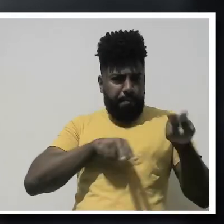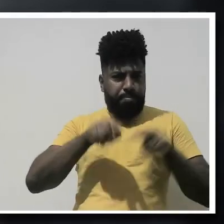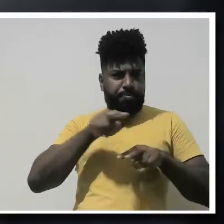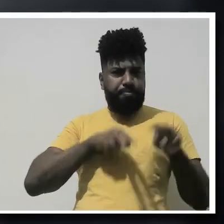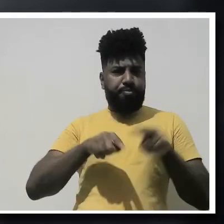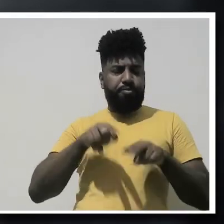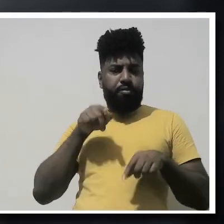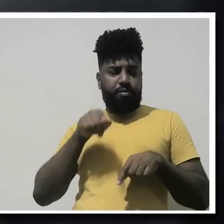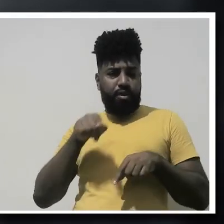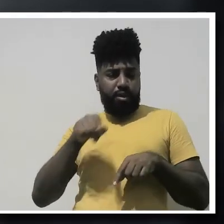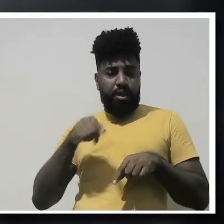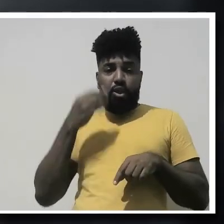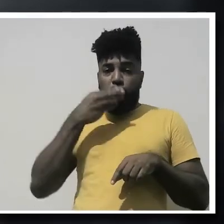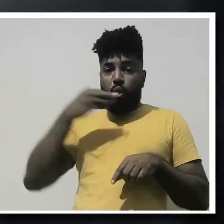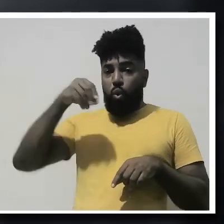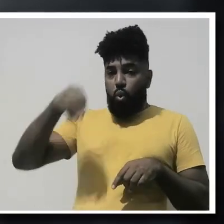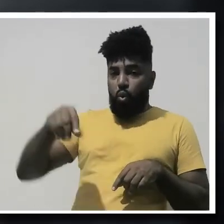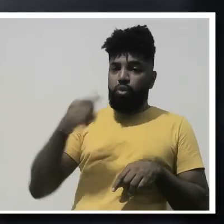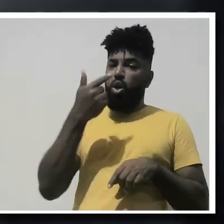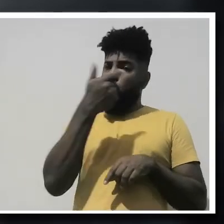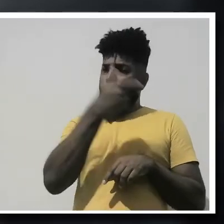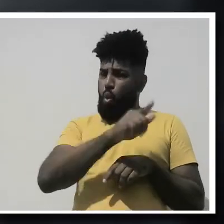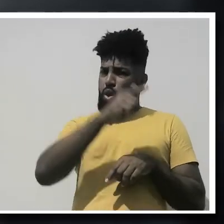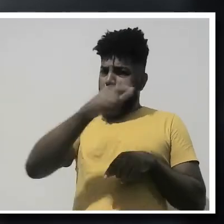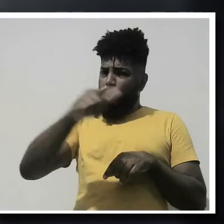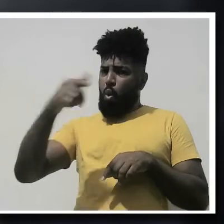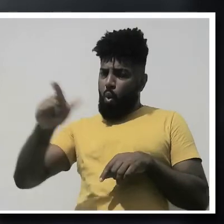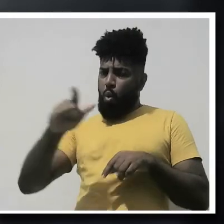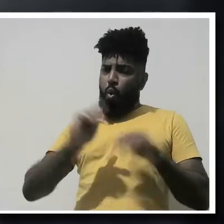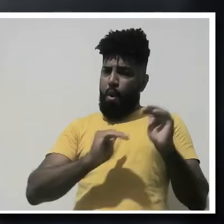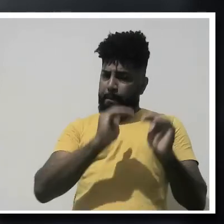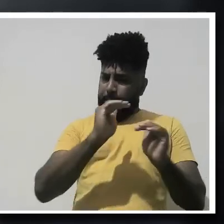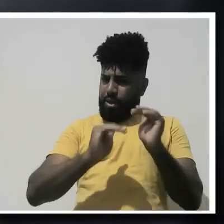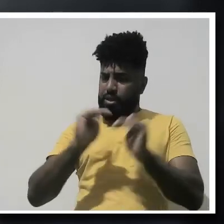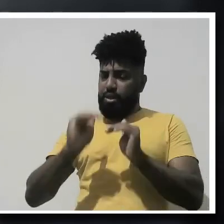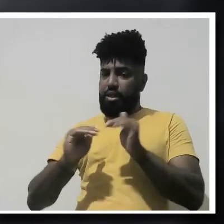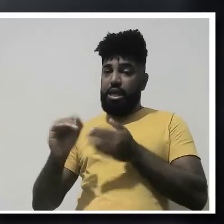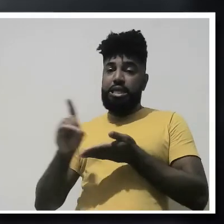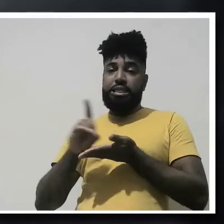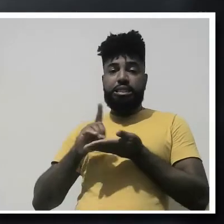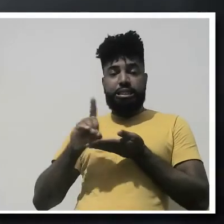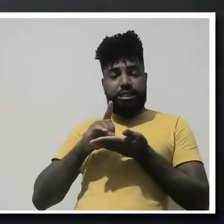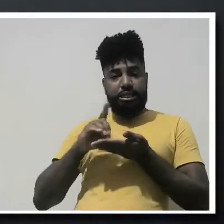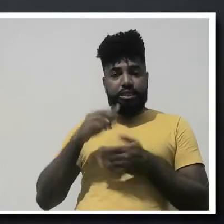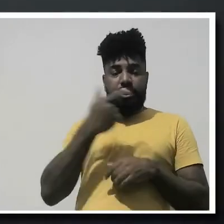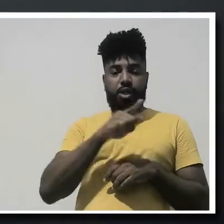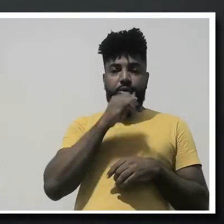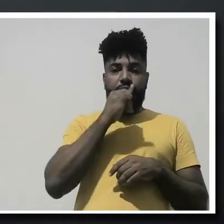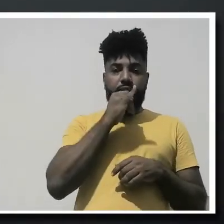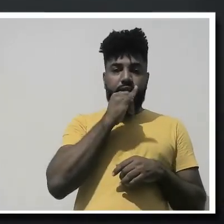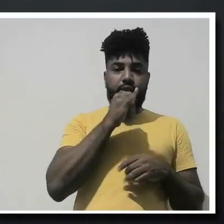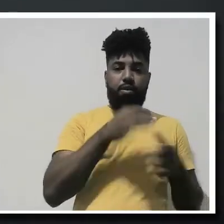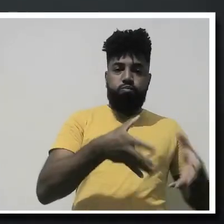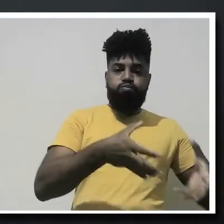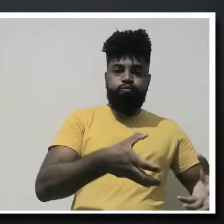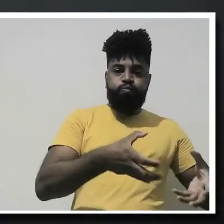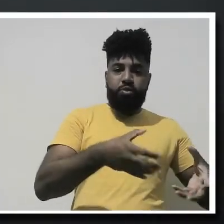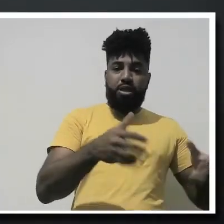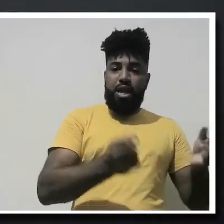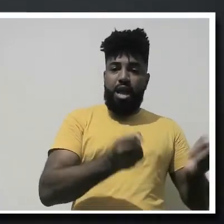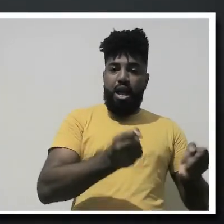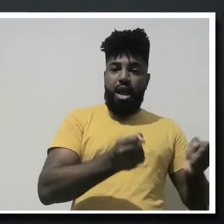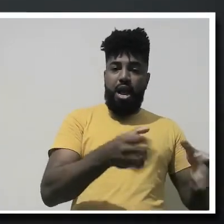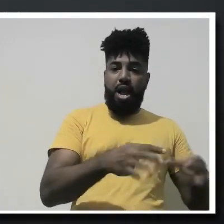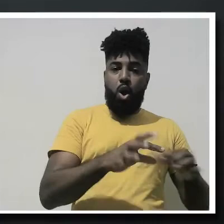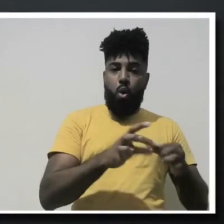soluções de açúcar, a concentração de várias amostras pode ser determinada pela densidade. Uma delas é a solução de bateria, que é uma solução